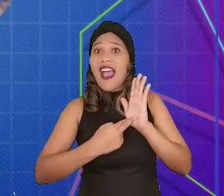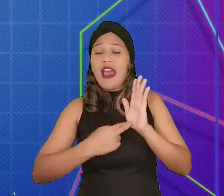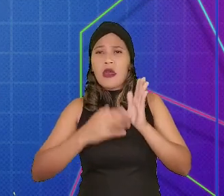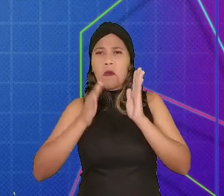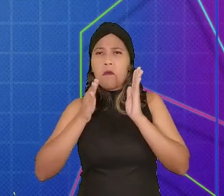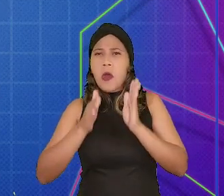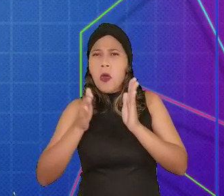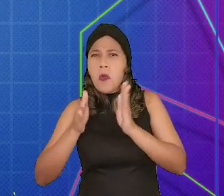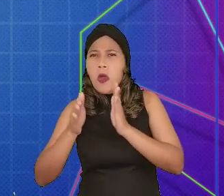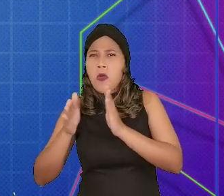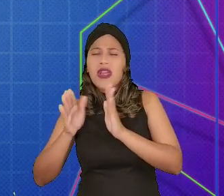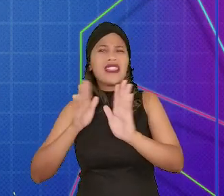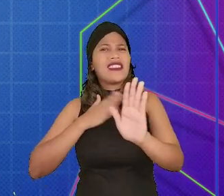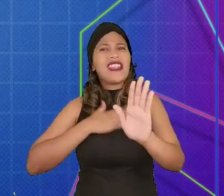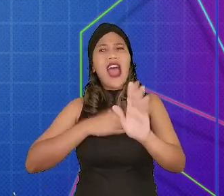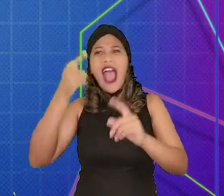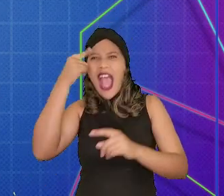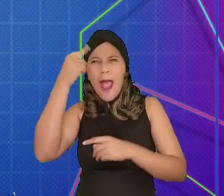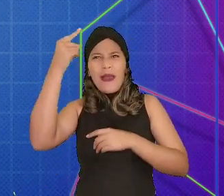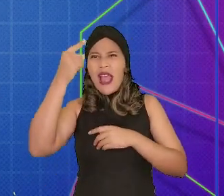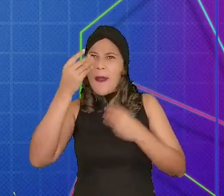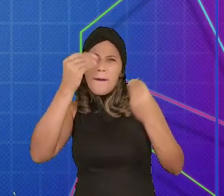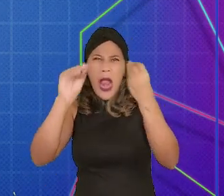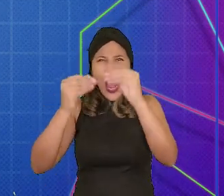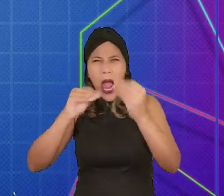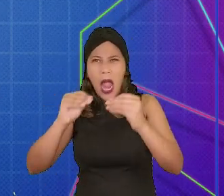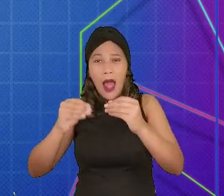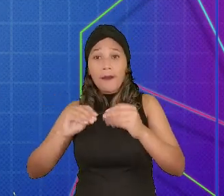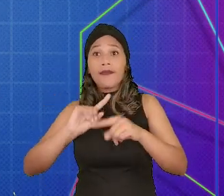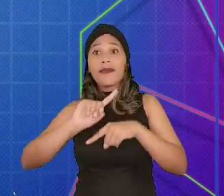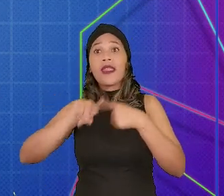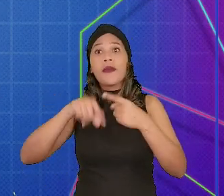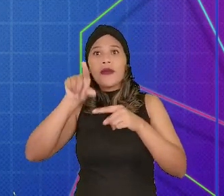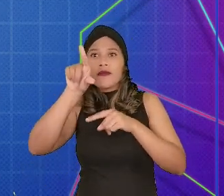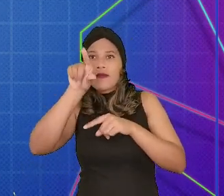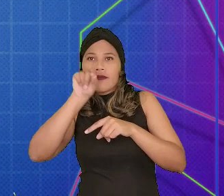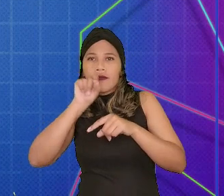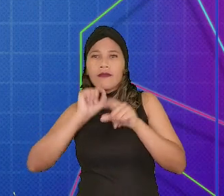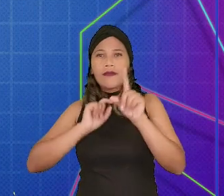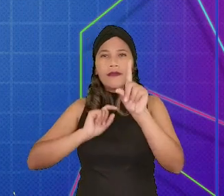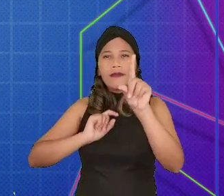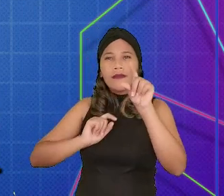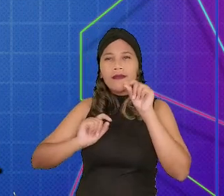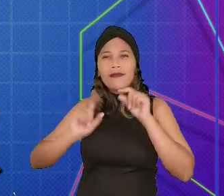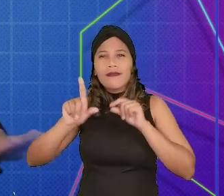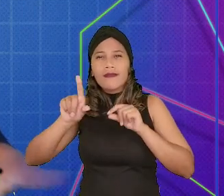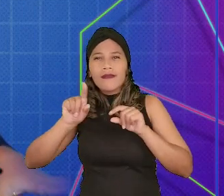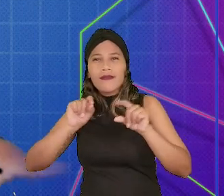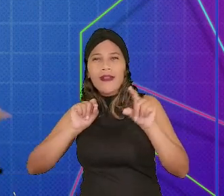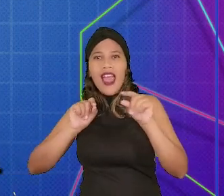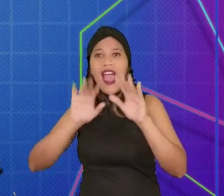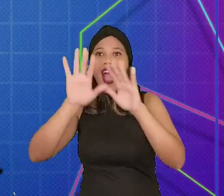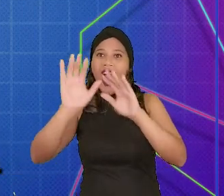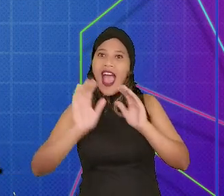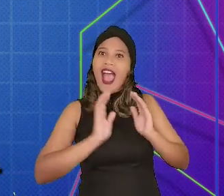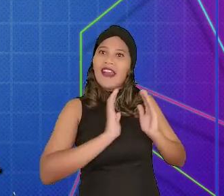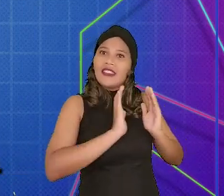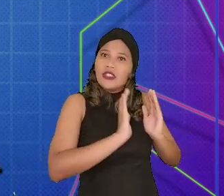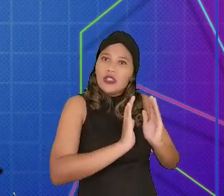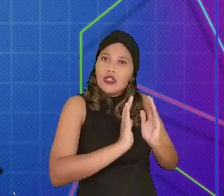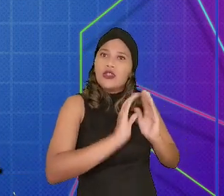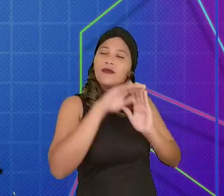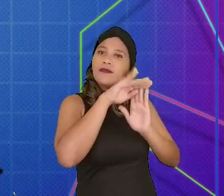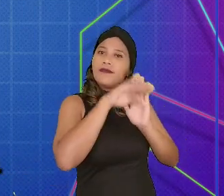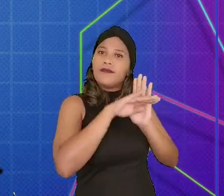aquilo que vem na sua cabeça. Depois, a missão é escolher as coisas que você quer manter e já deixá-las separadas no